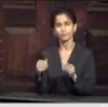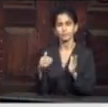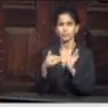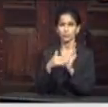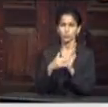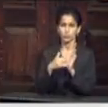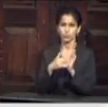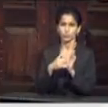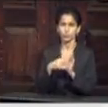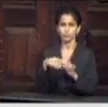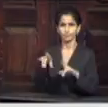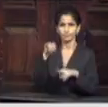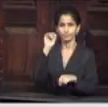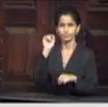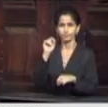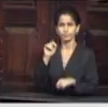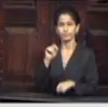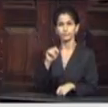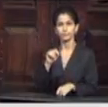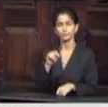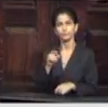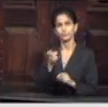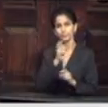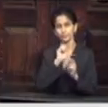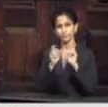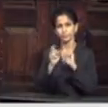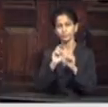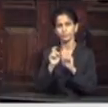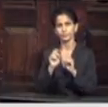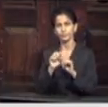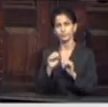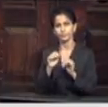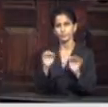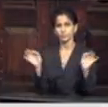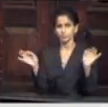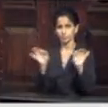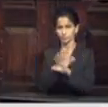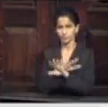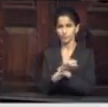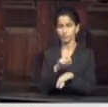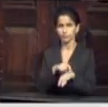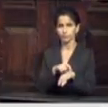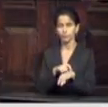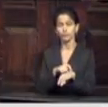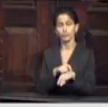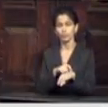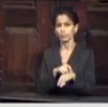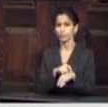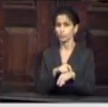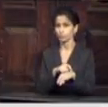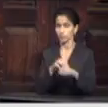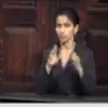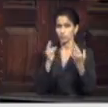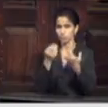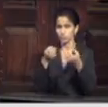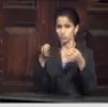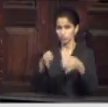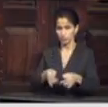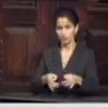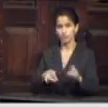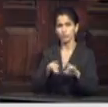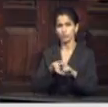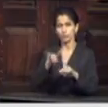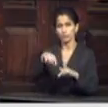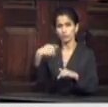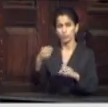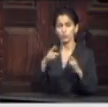destaque para ser discutido, para que a gente possa encerrar essa votação e iniciar outra logo a seguir. Deputado Gilberto